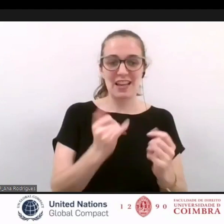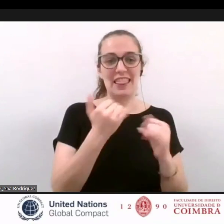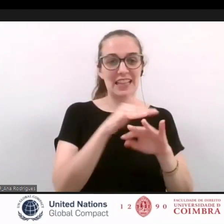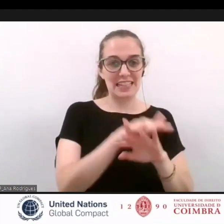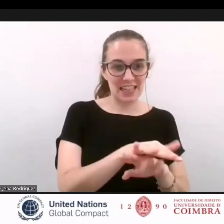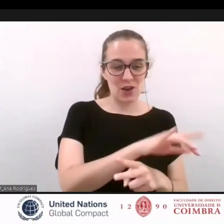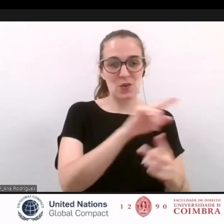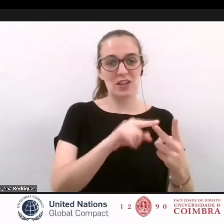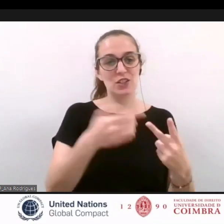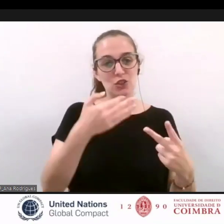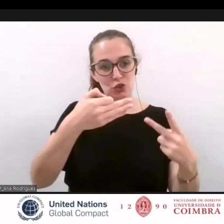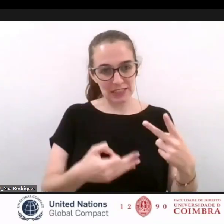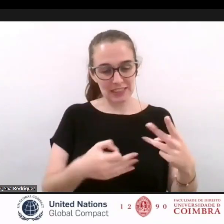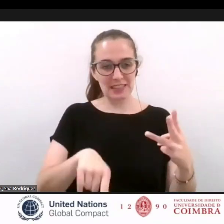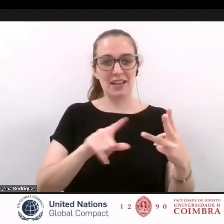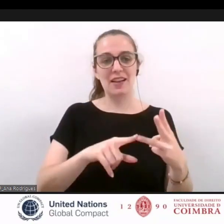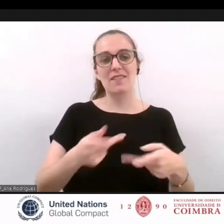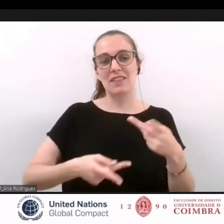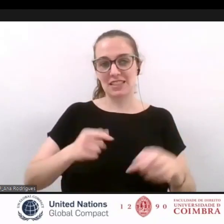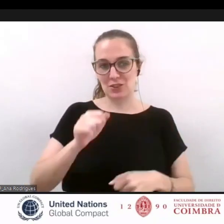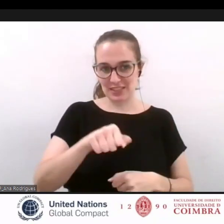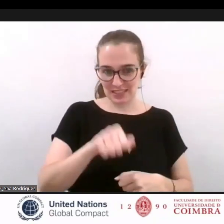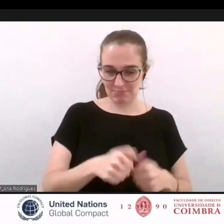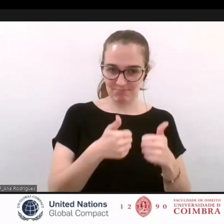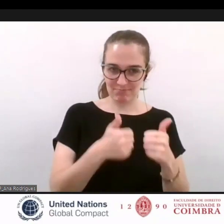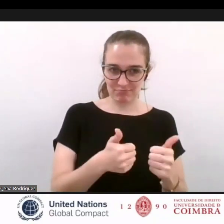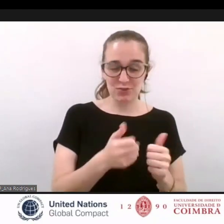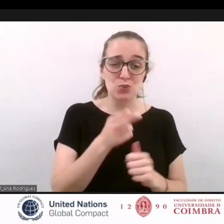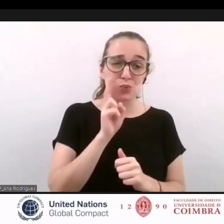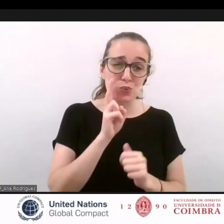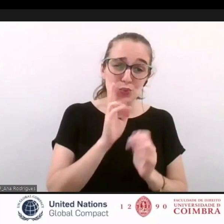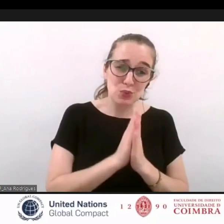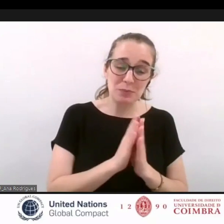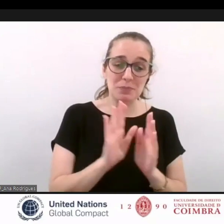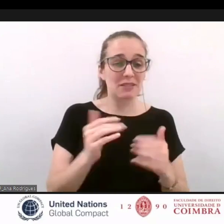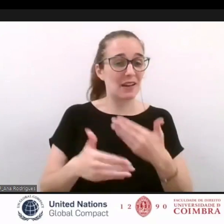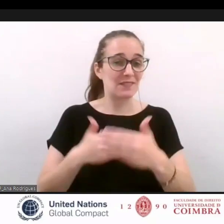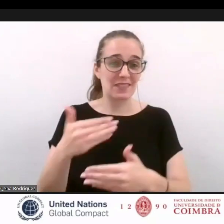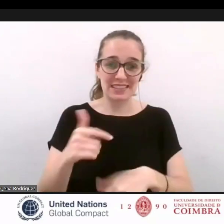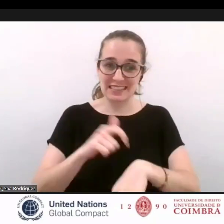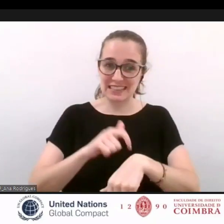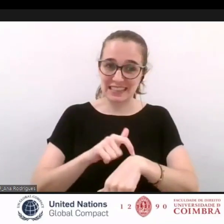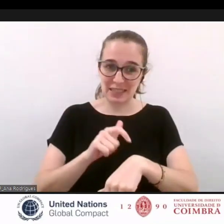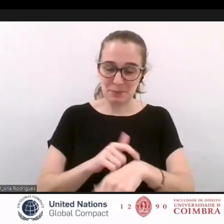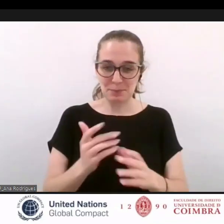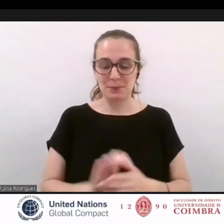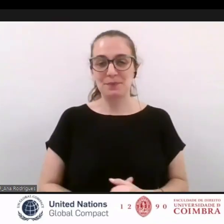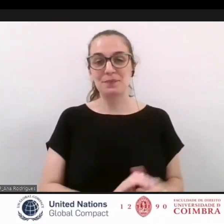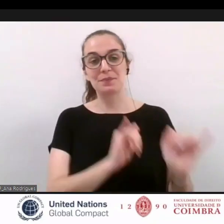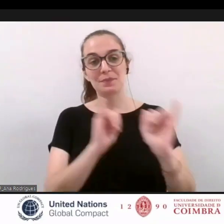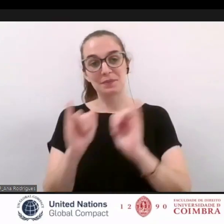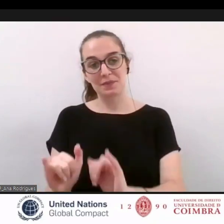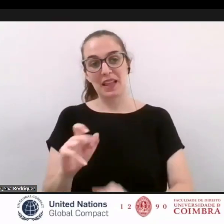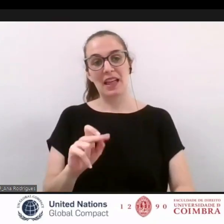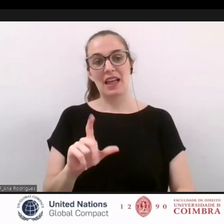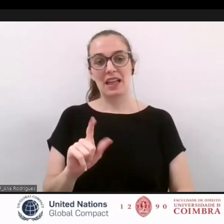integração, a justiça e medição. Muito bem. E peço desculpa, mas temos de prosseguir. E passo então a palavra